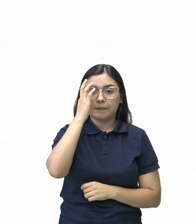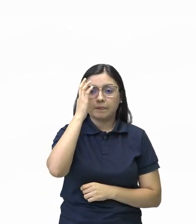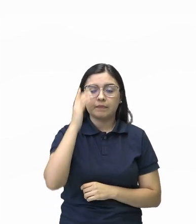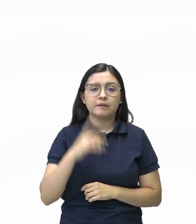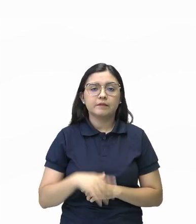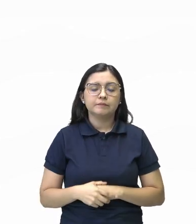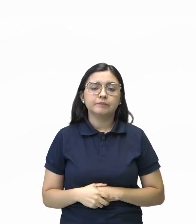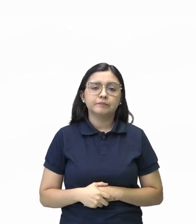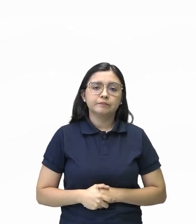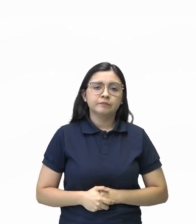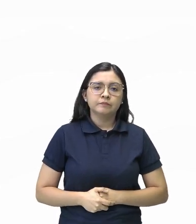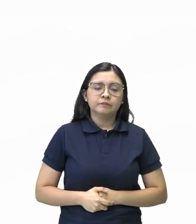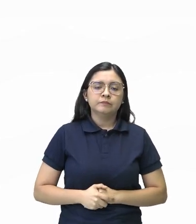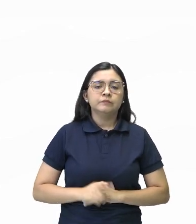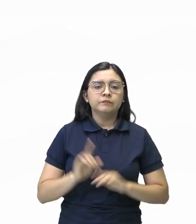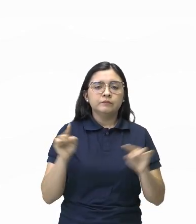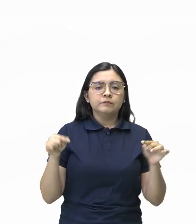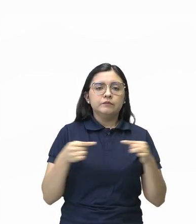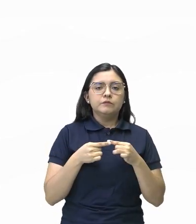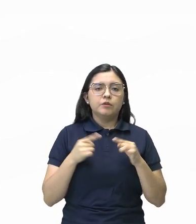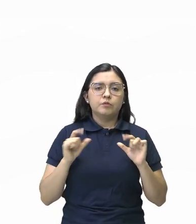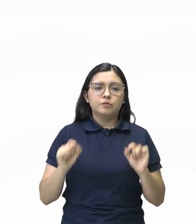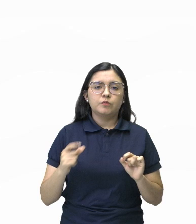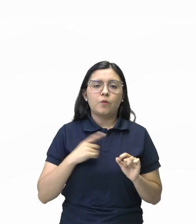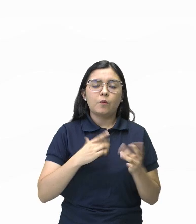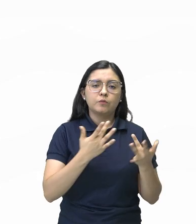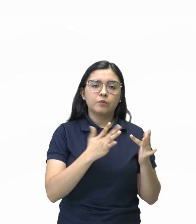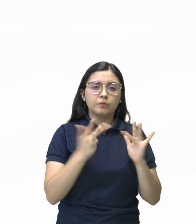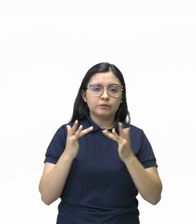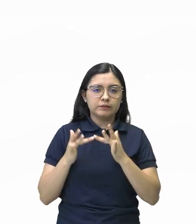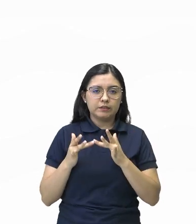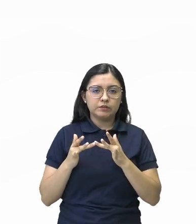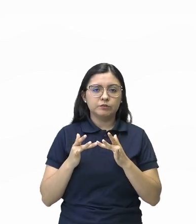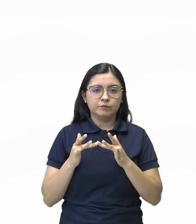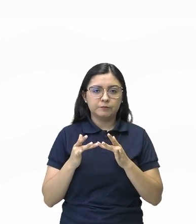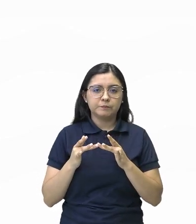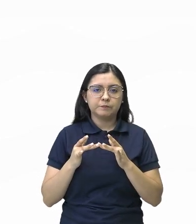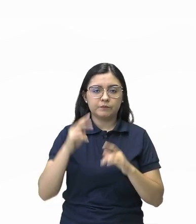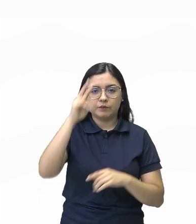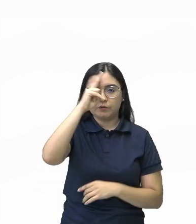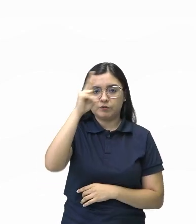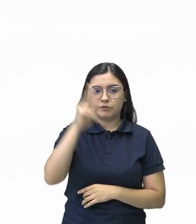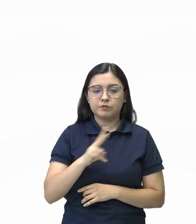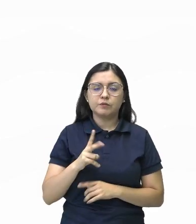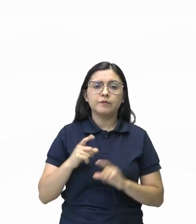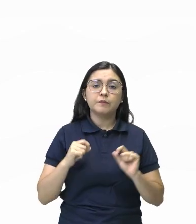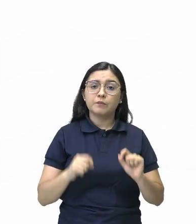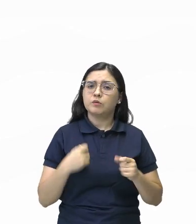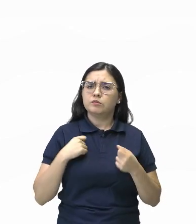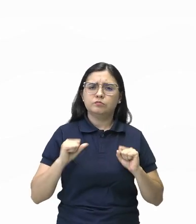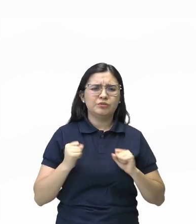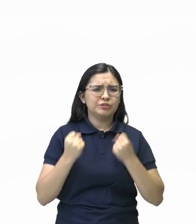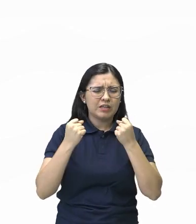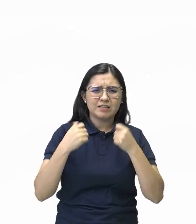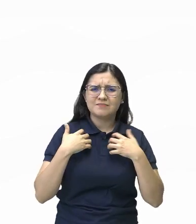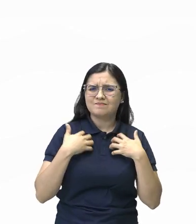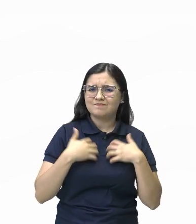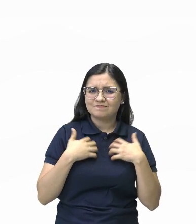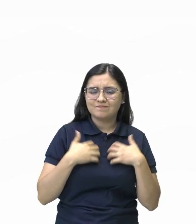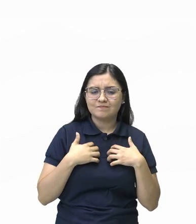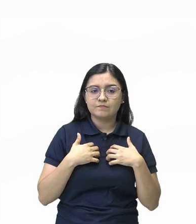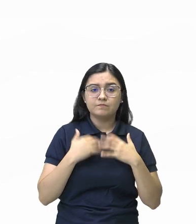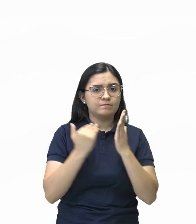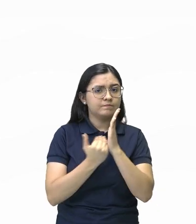trazem consigo aí, de acordo com o seu contexto histórico, um quadro de estresse muito alto. E